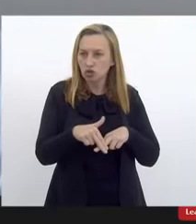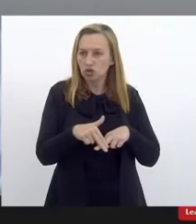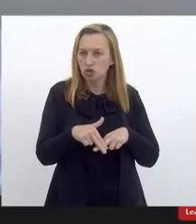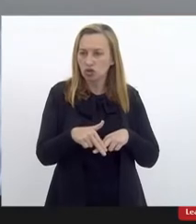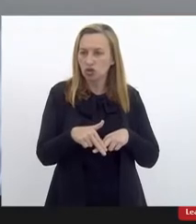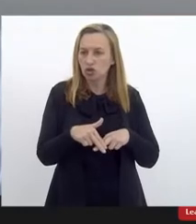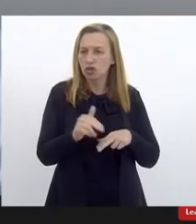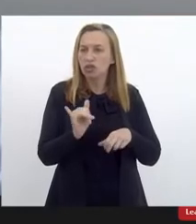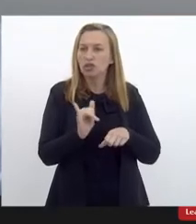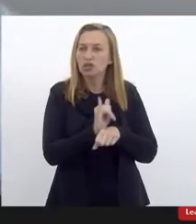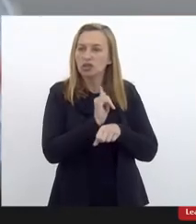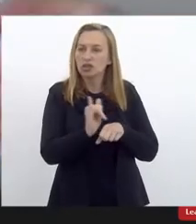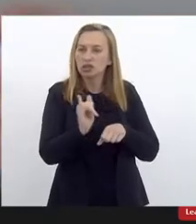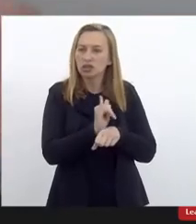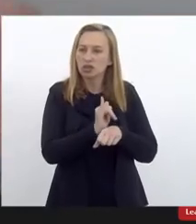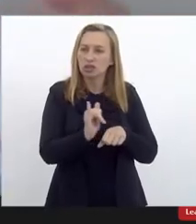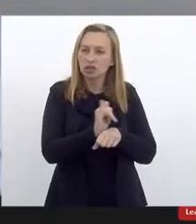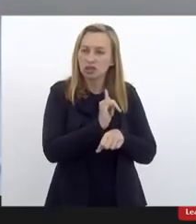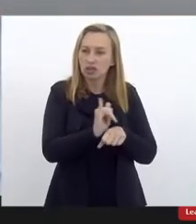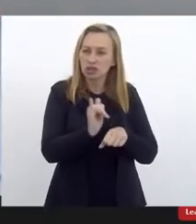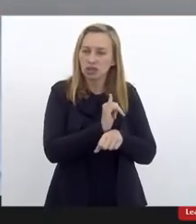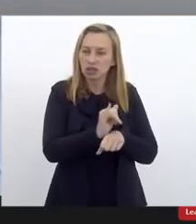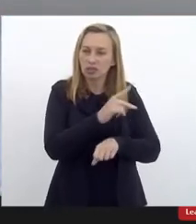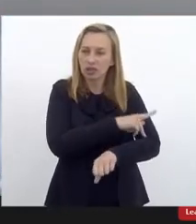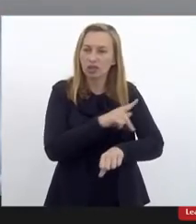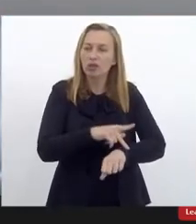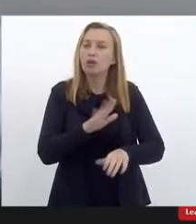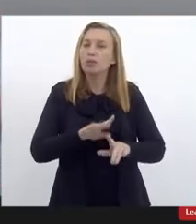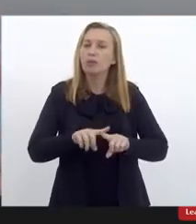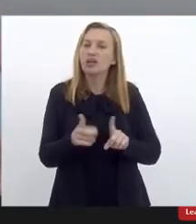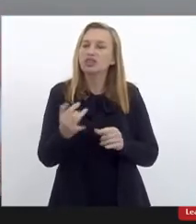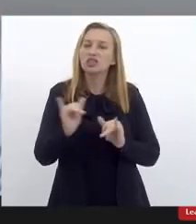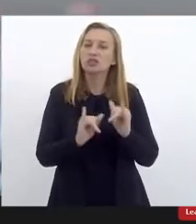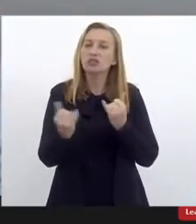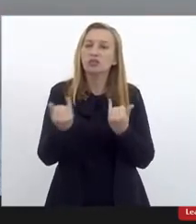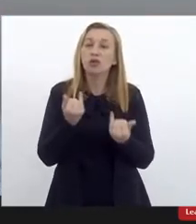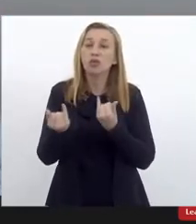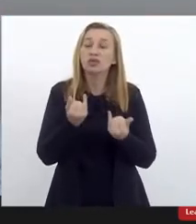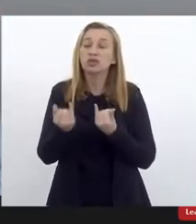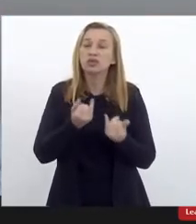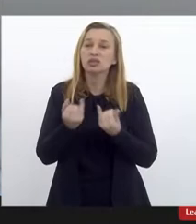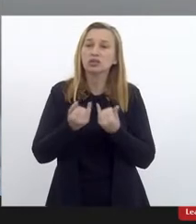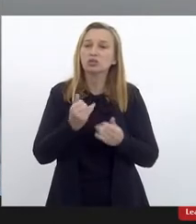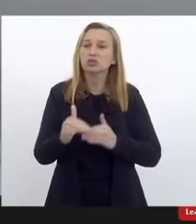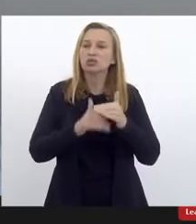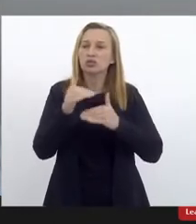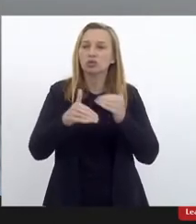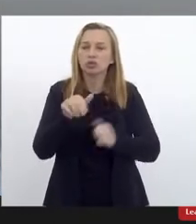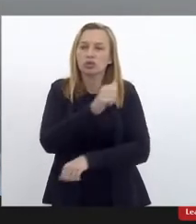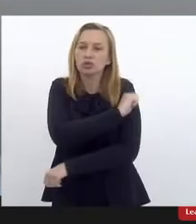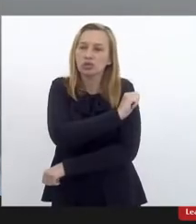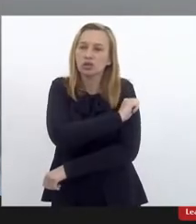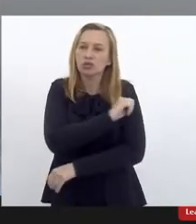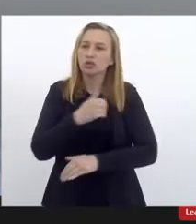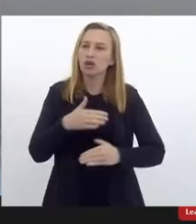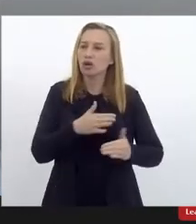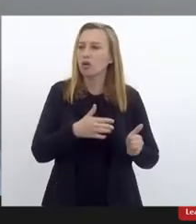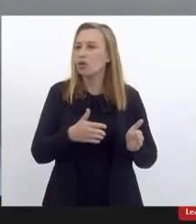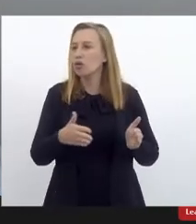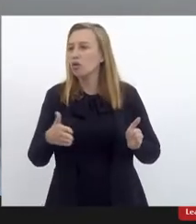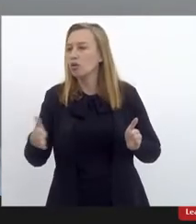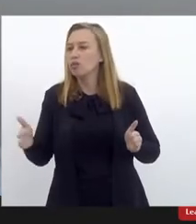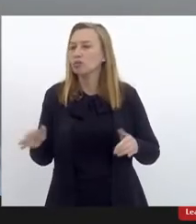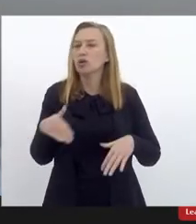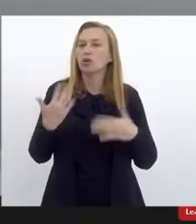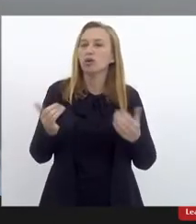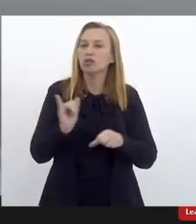estratégia do contínuo pedagógico, mas, assim, o que vocês têm de informação sobre o desenvolvimento desses alunos ao longo desse contínuo? Que